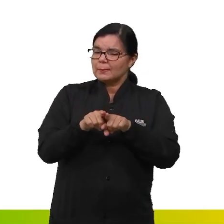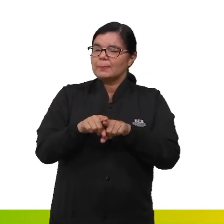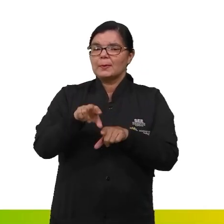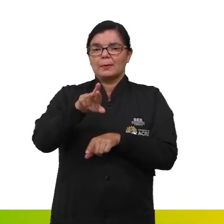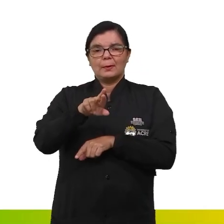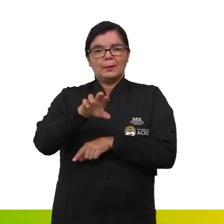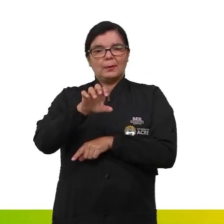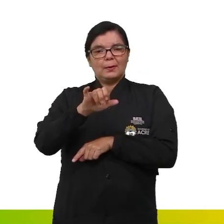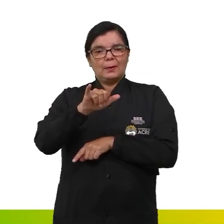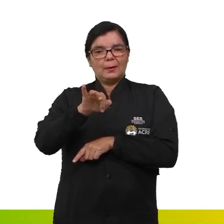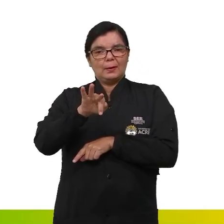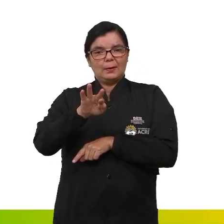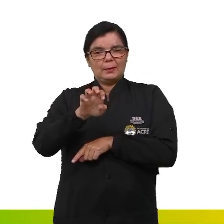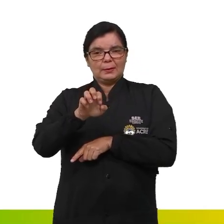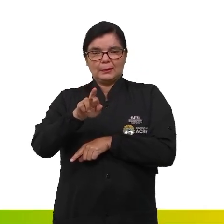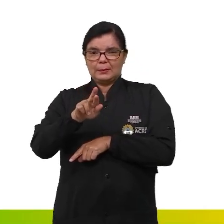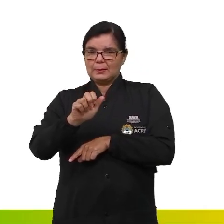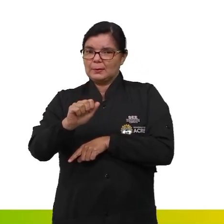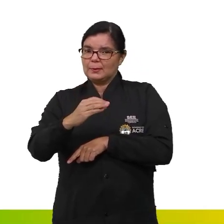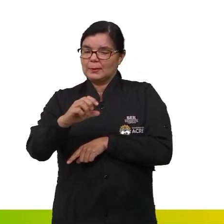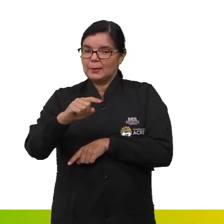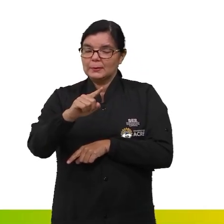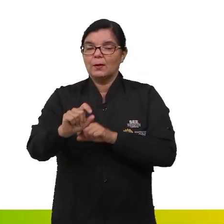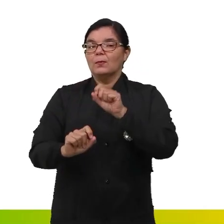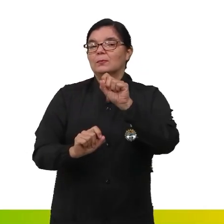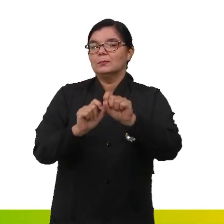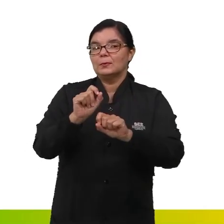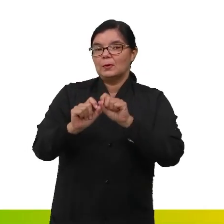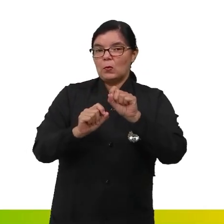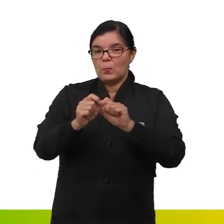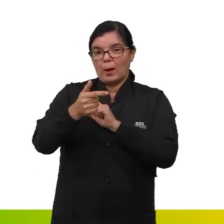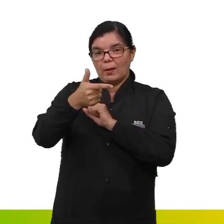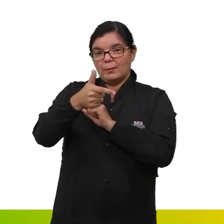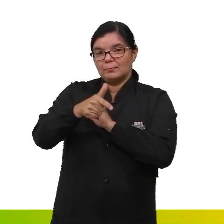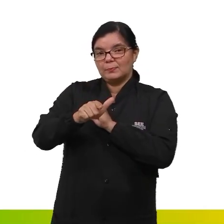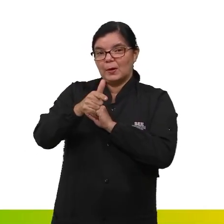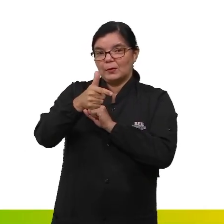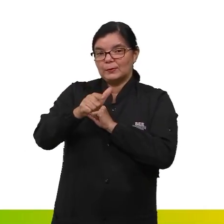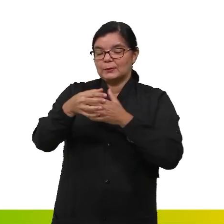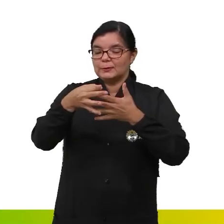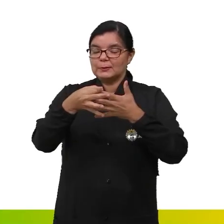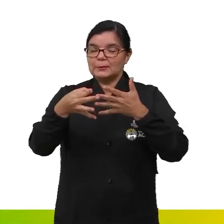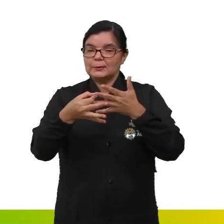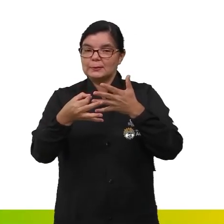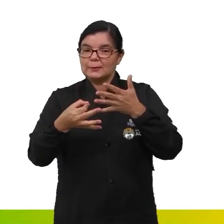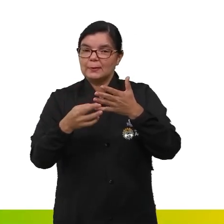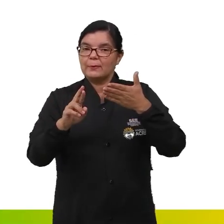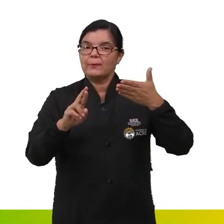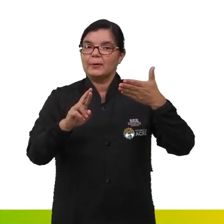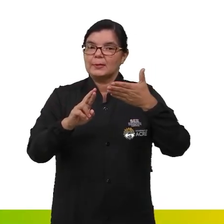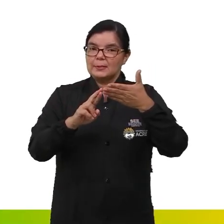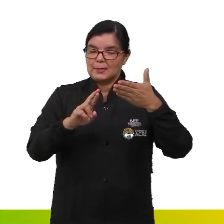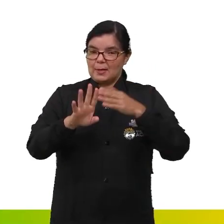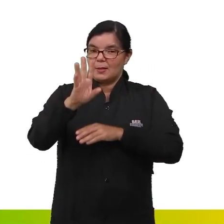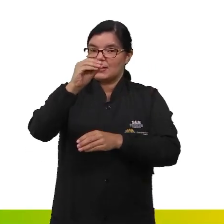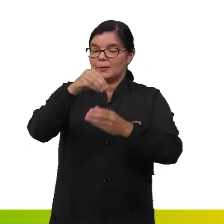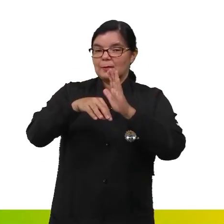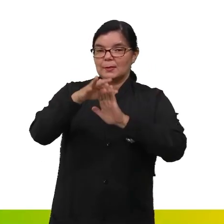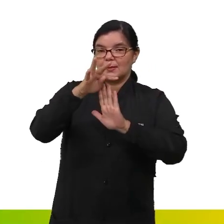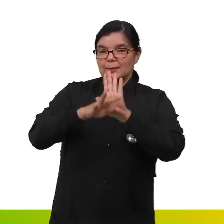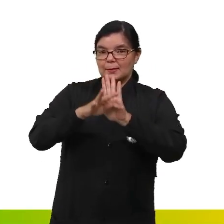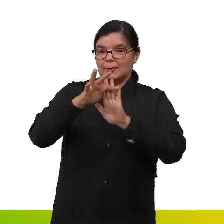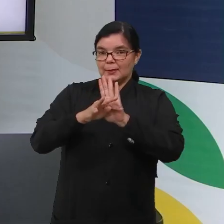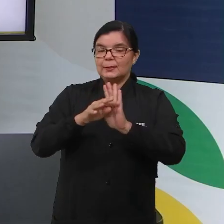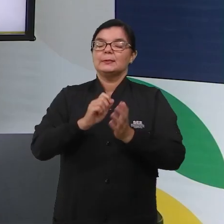a reiteração, que corresponde à repetição de elementos referenciais no